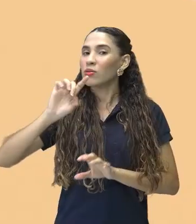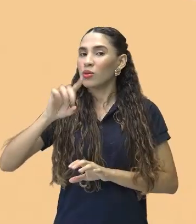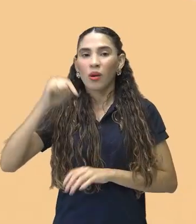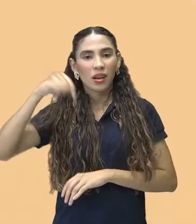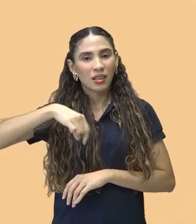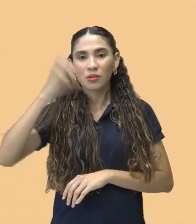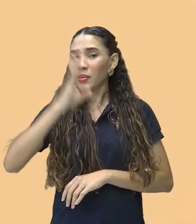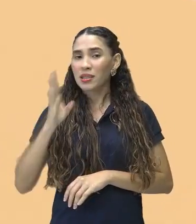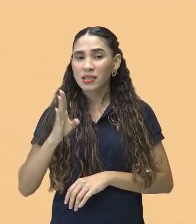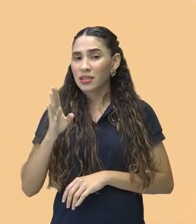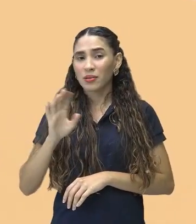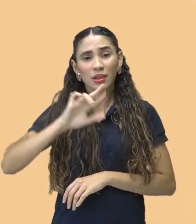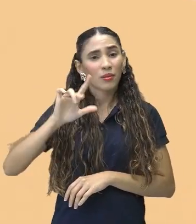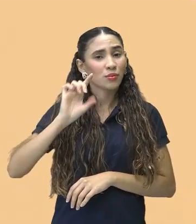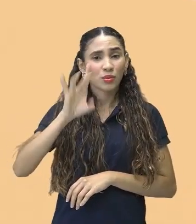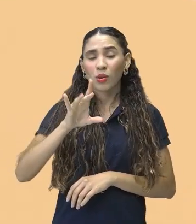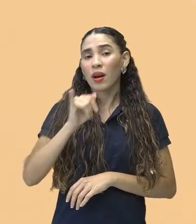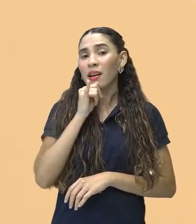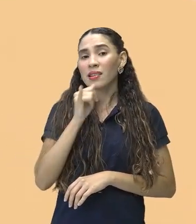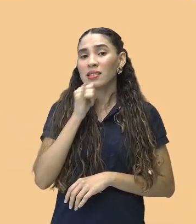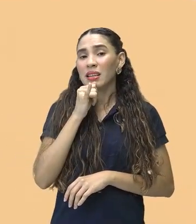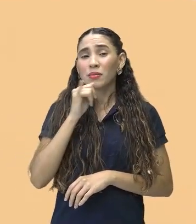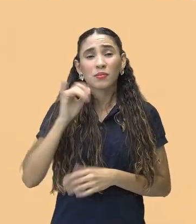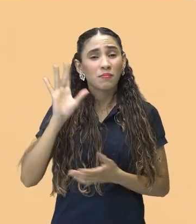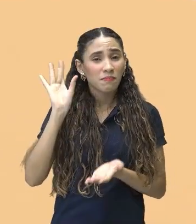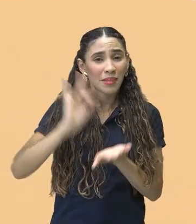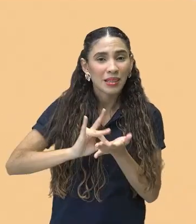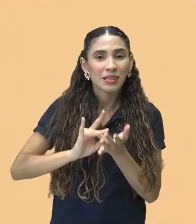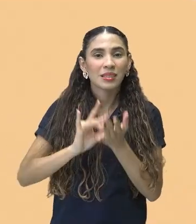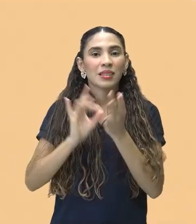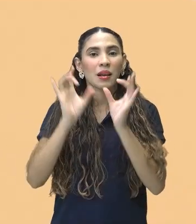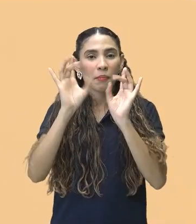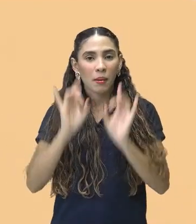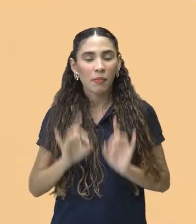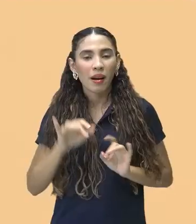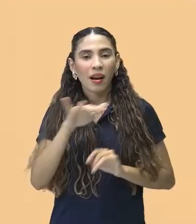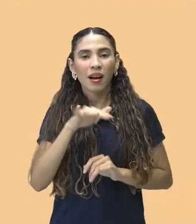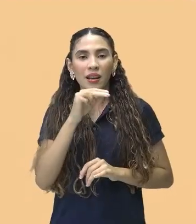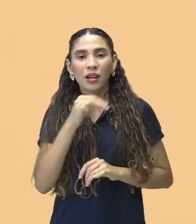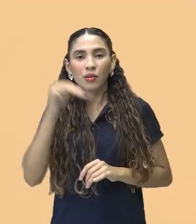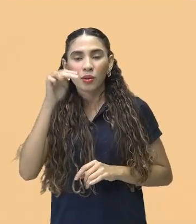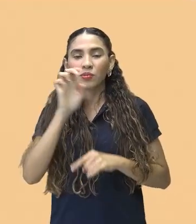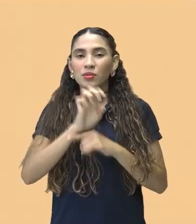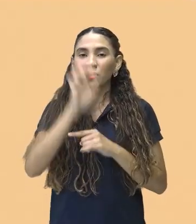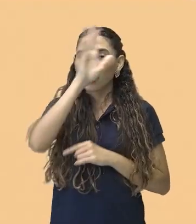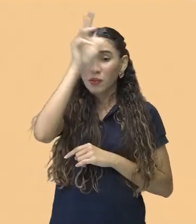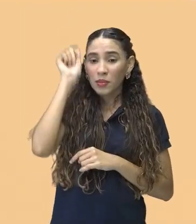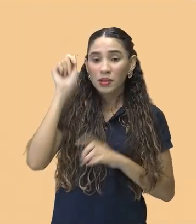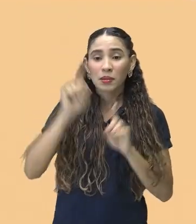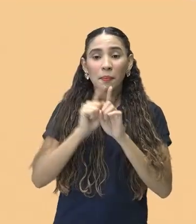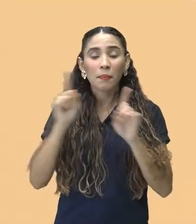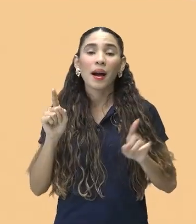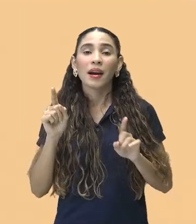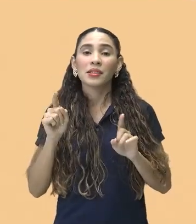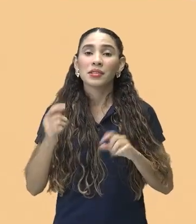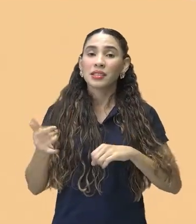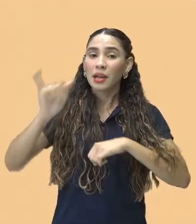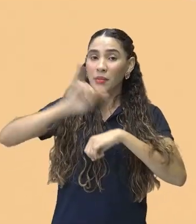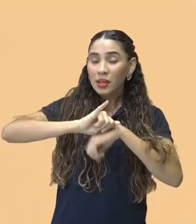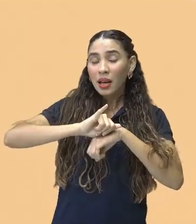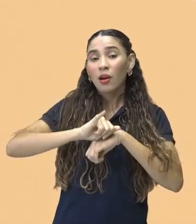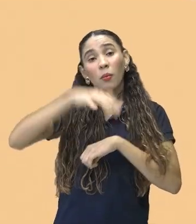no Brasil, não é só especificamente na região norte, no estado do Amazonas, na sua